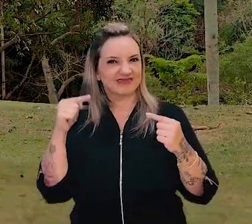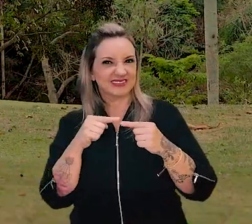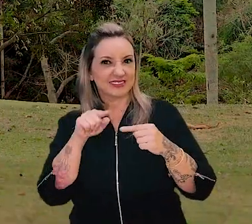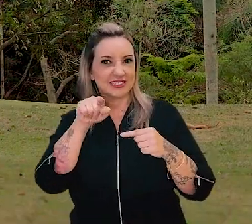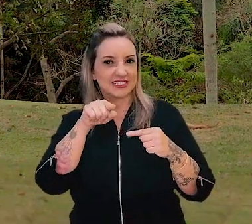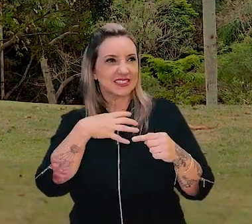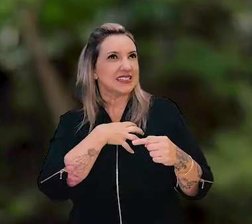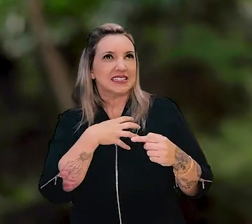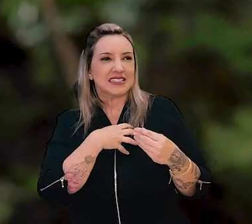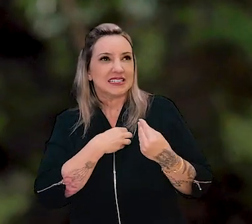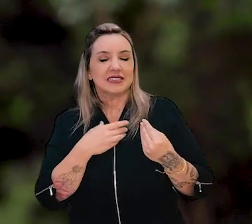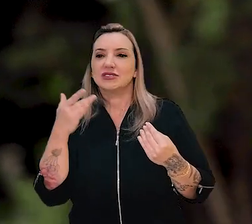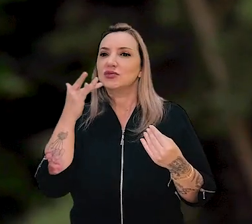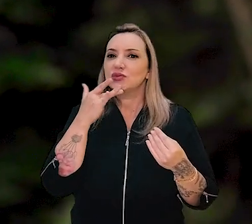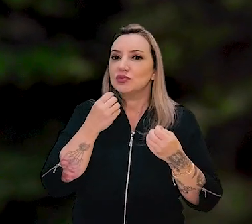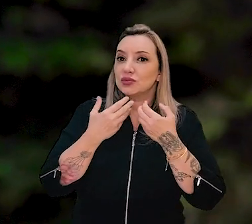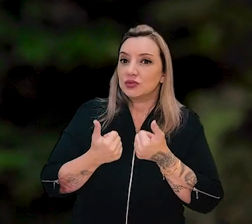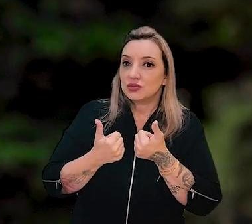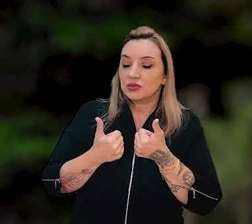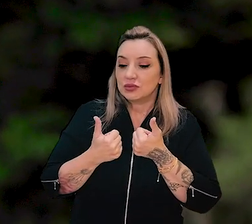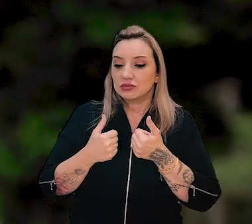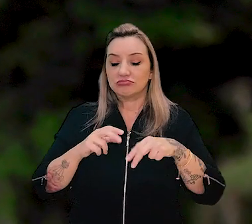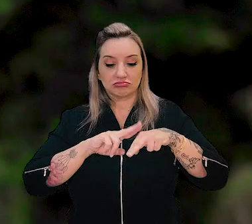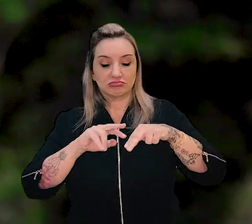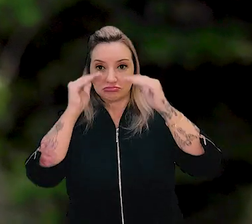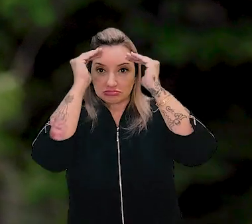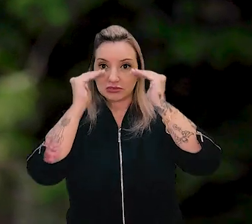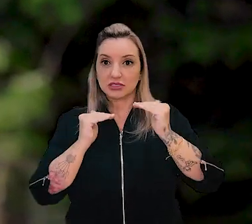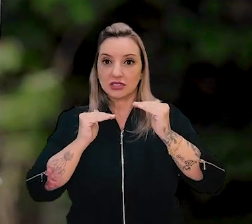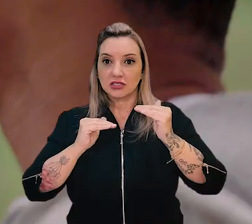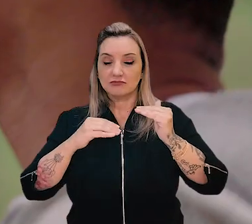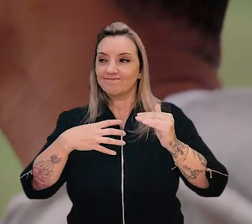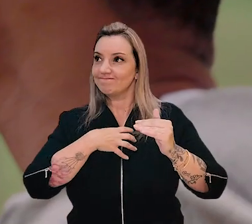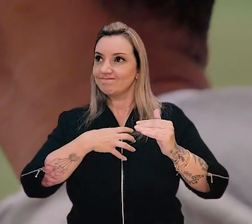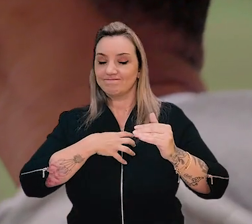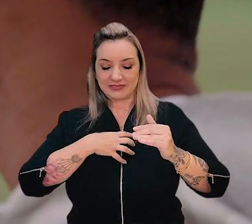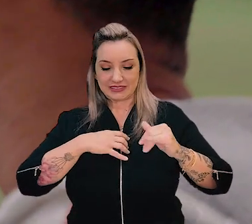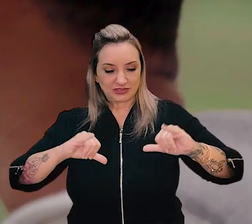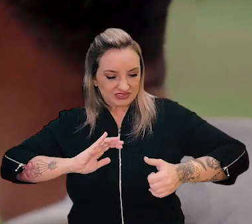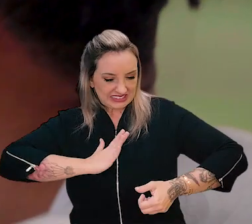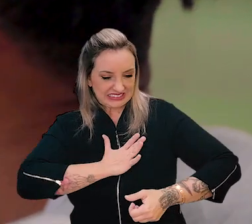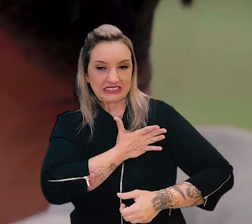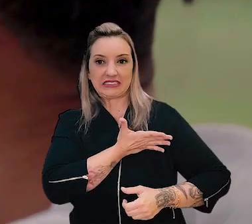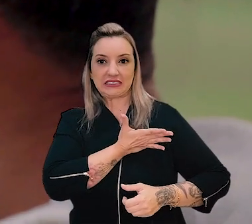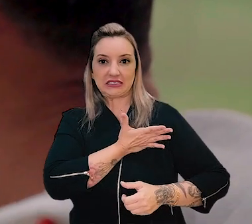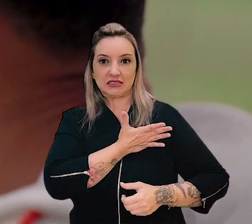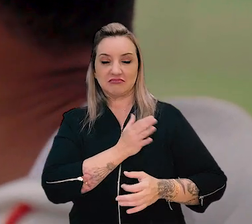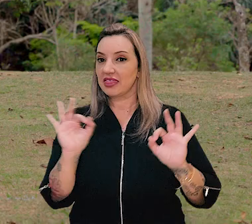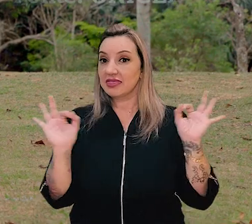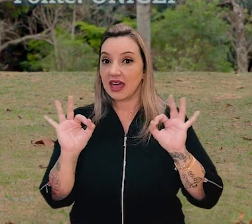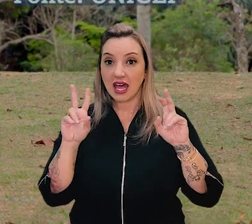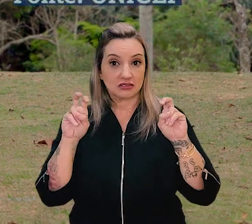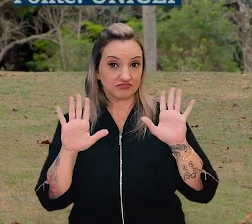você se sentir confortável, seu gênero respeitado, não sofrer racismo, nem homofobia. Boa!